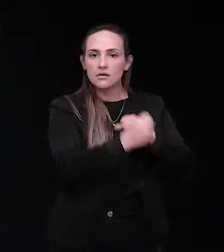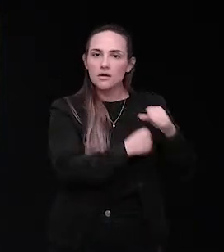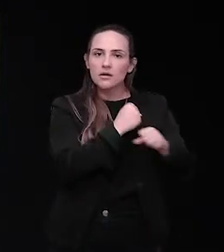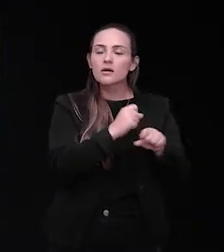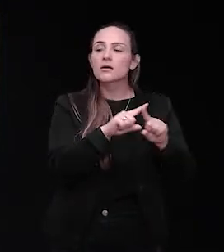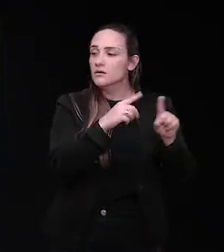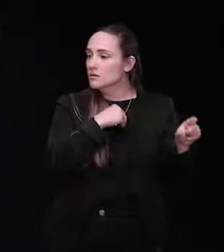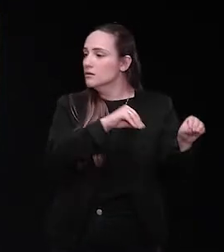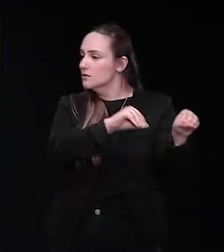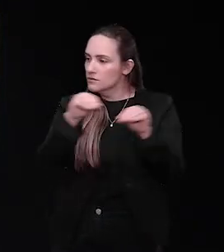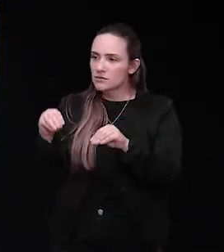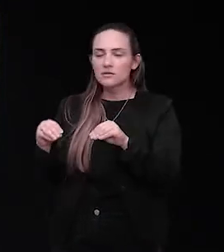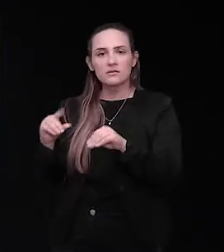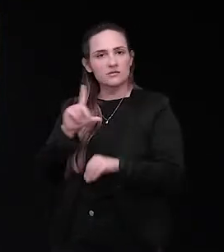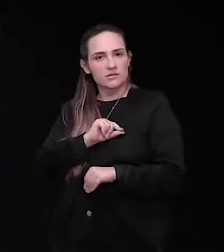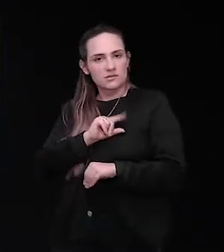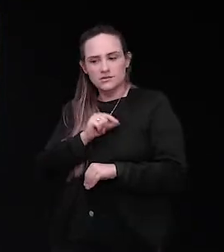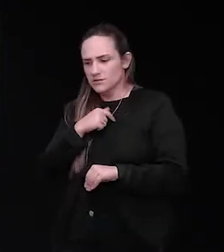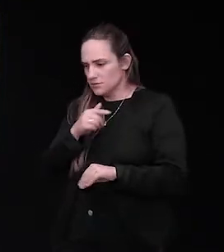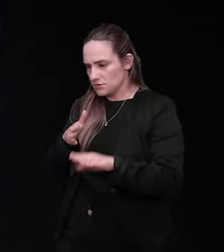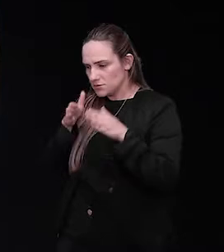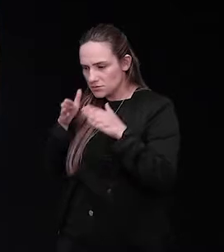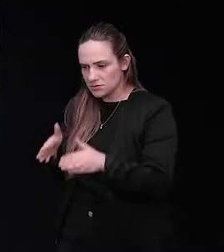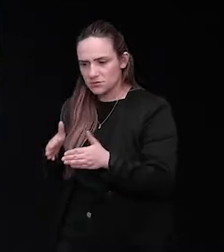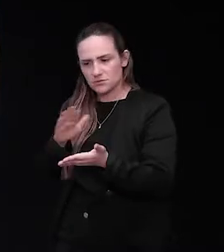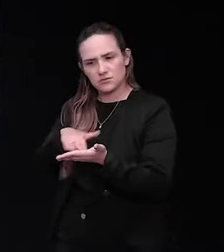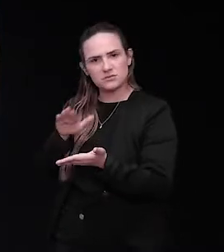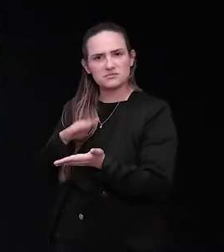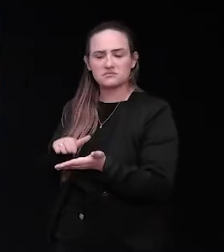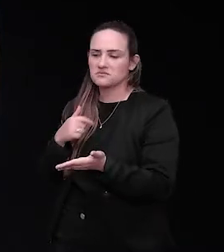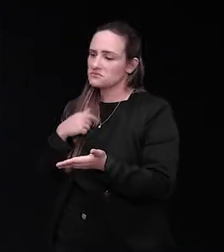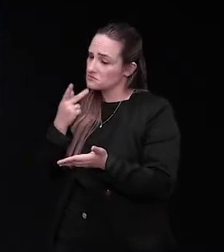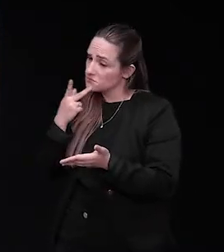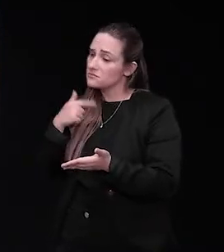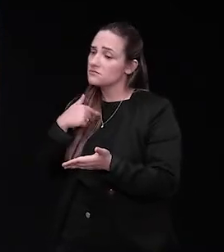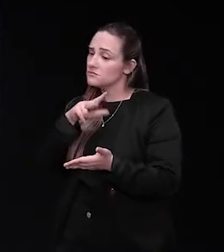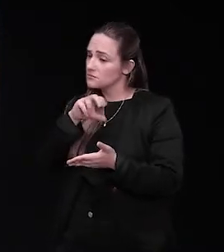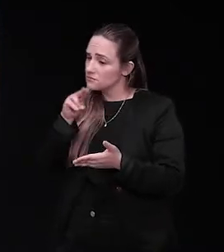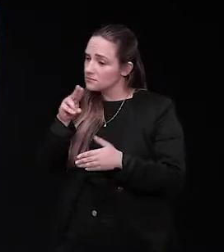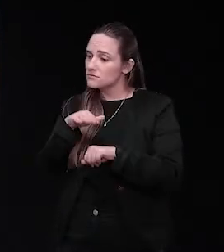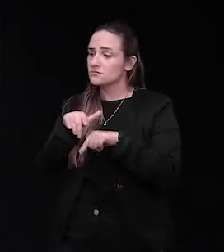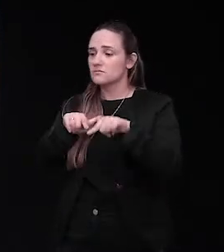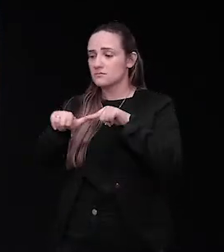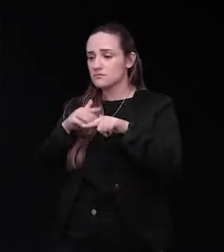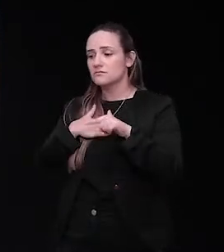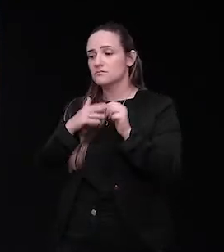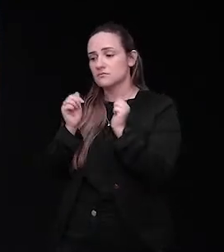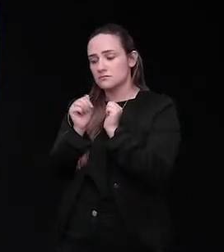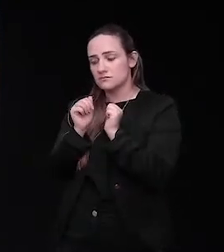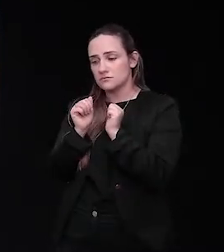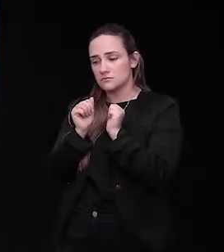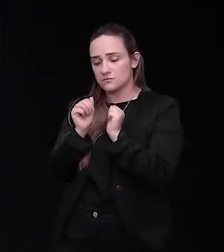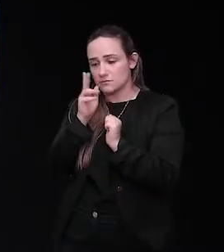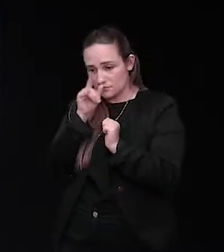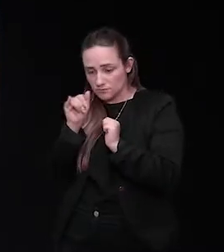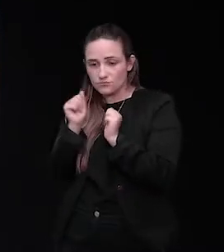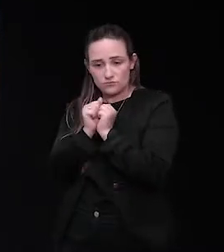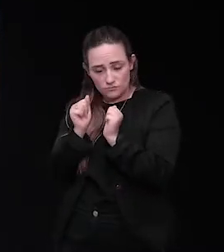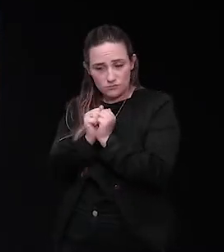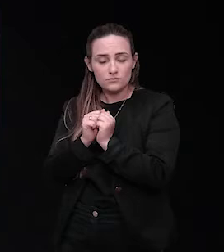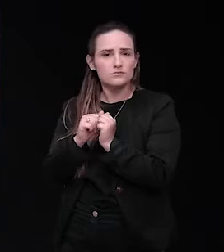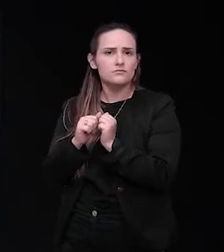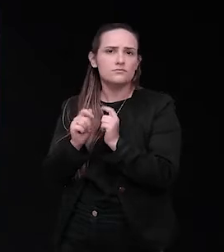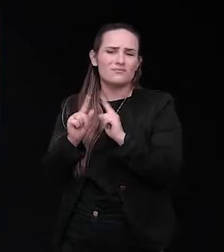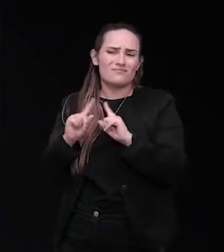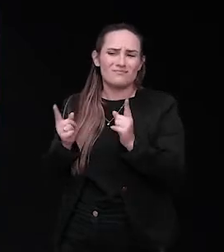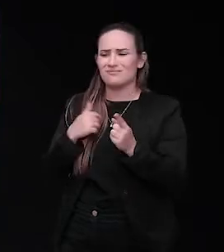foi quando efetivamente eu me falei assim, olha, eu fui para advocacia, mas eu tinha certeza que eu não queria advogar. E falei, eu vou trabalhar com meu pai, eu vou passar esse